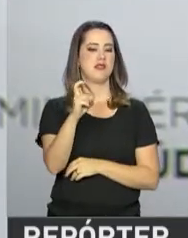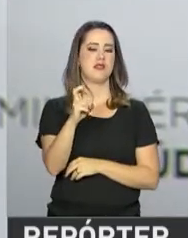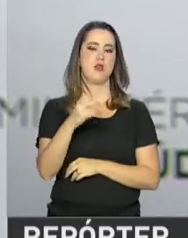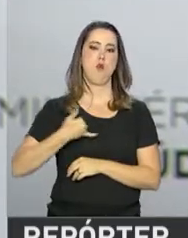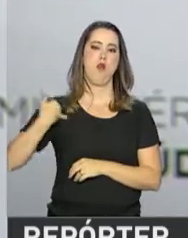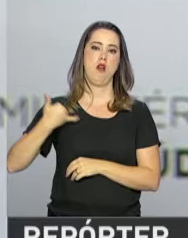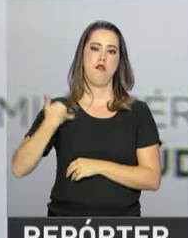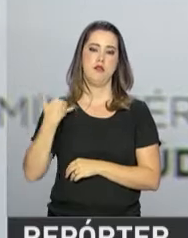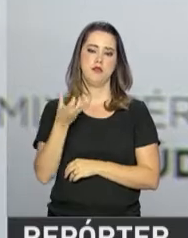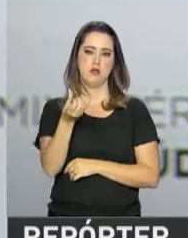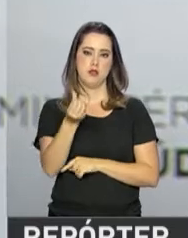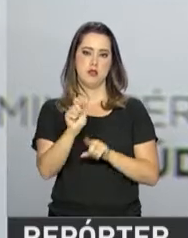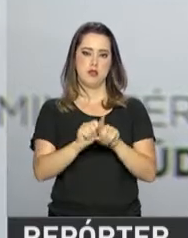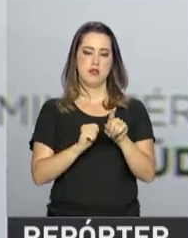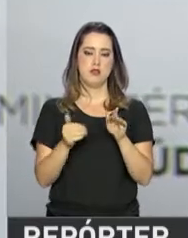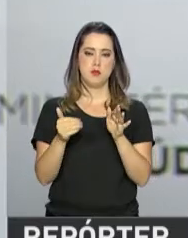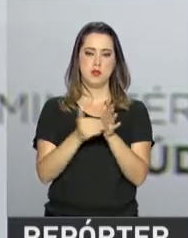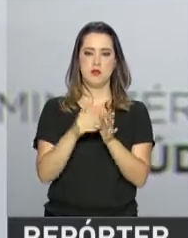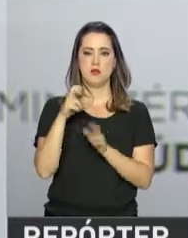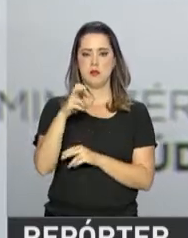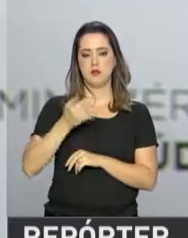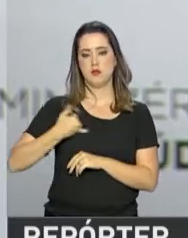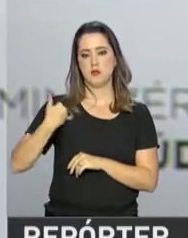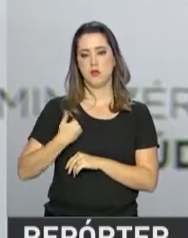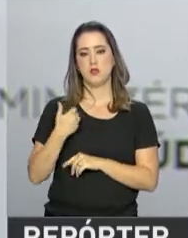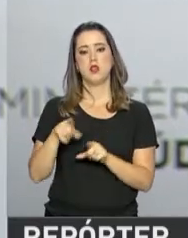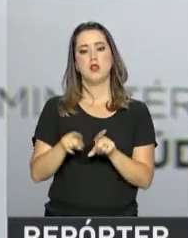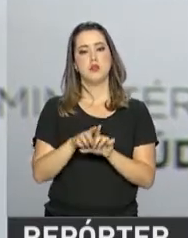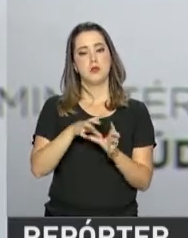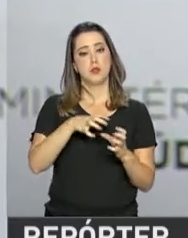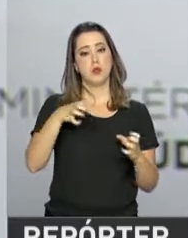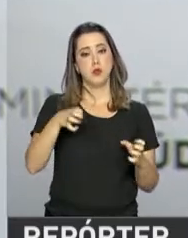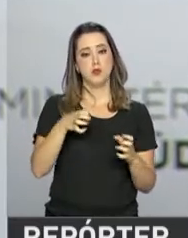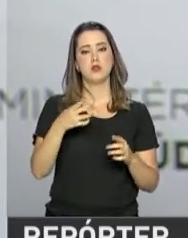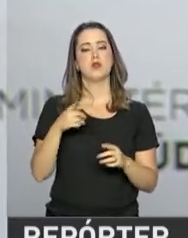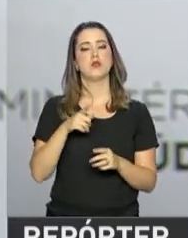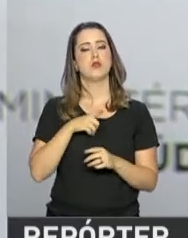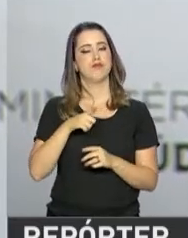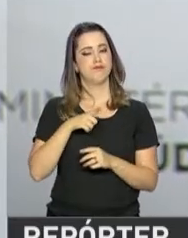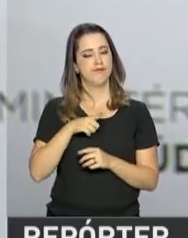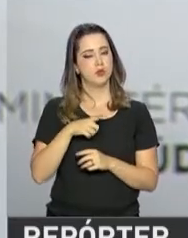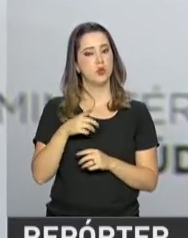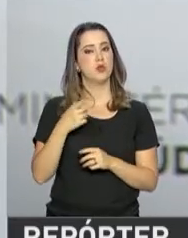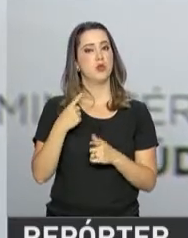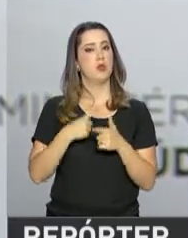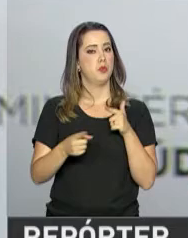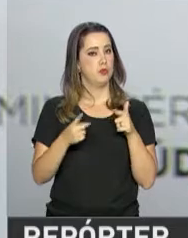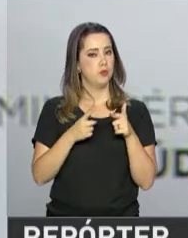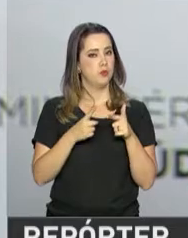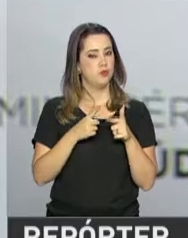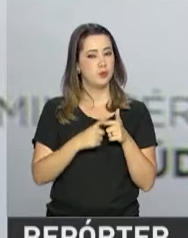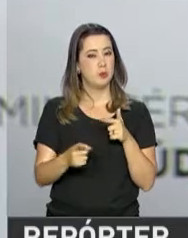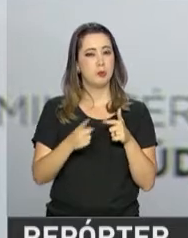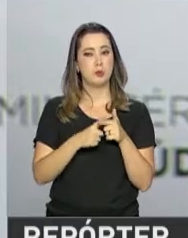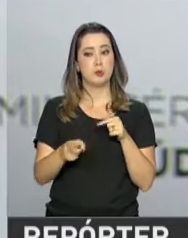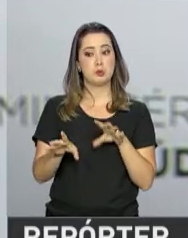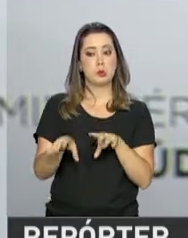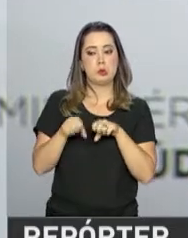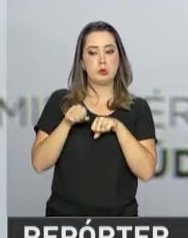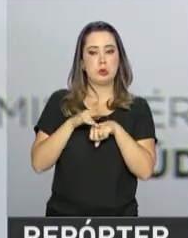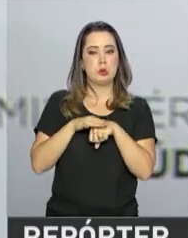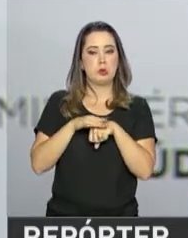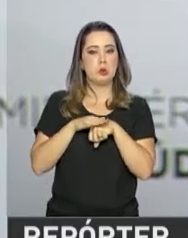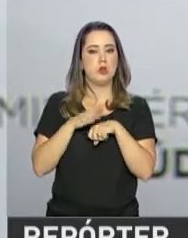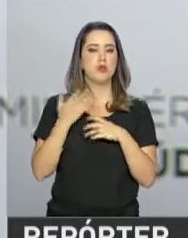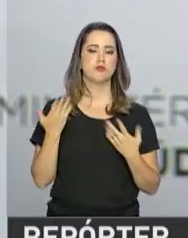meses a 5 anos e os idosos acima de 60 anos eles têm essa imunidade é mais reduzida